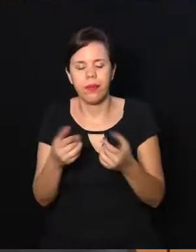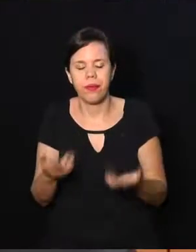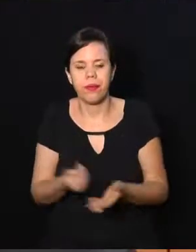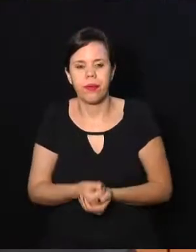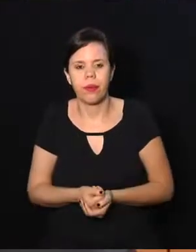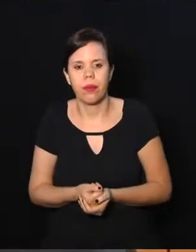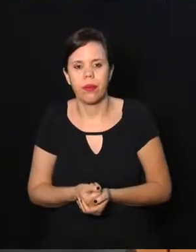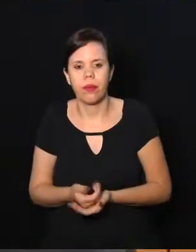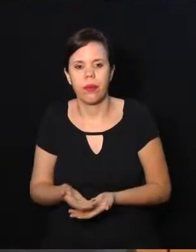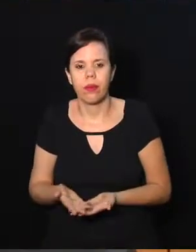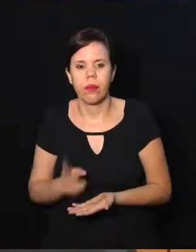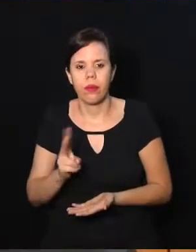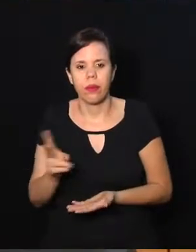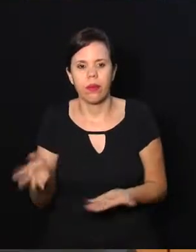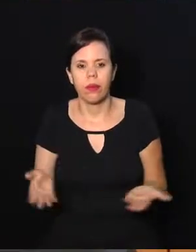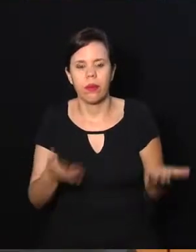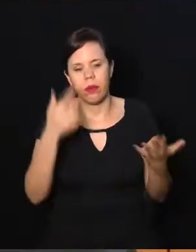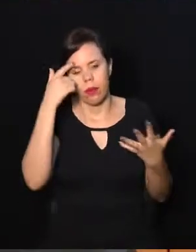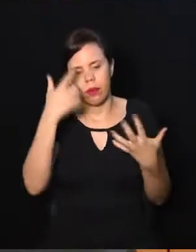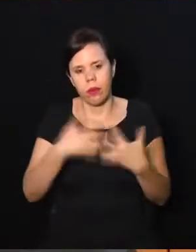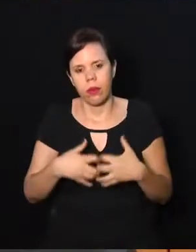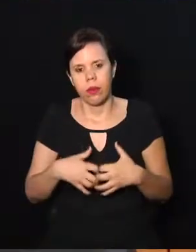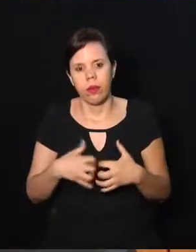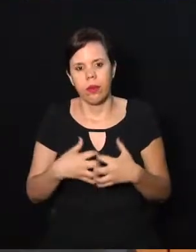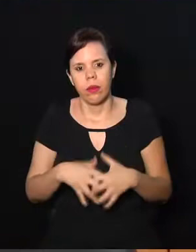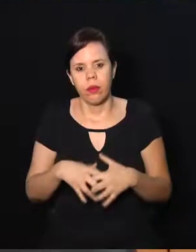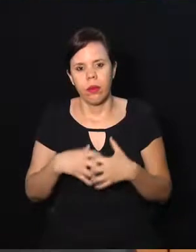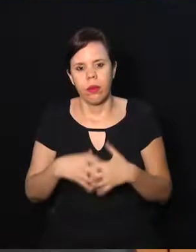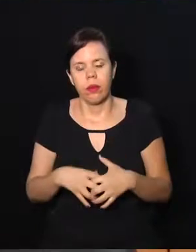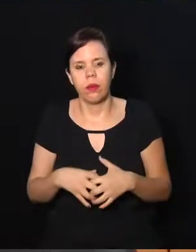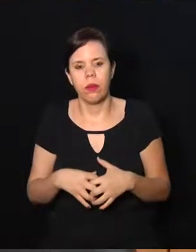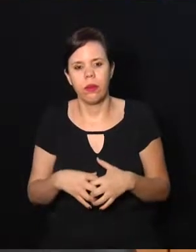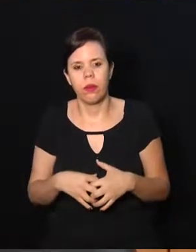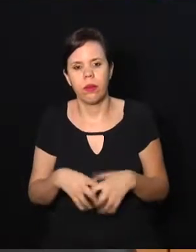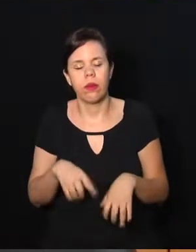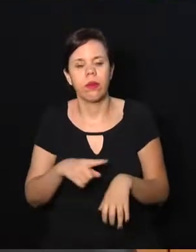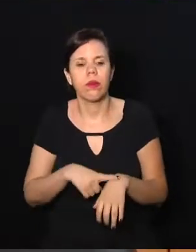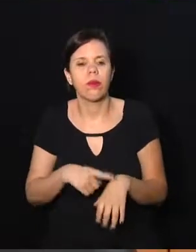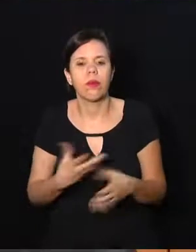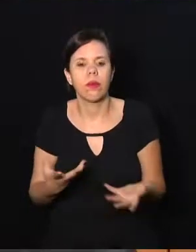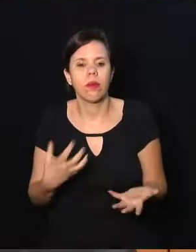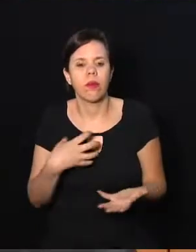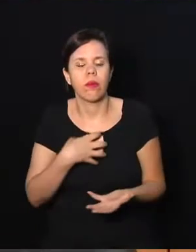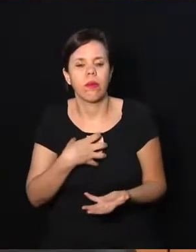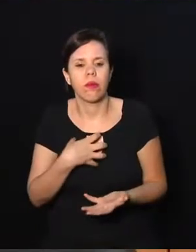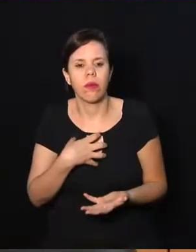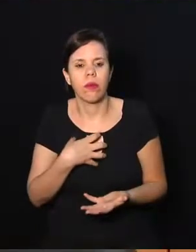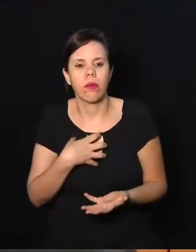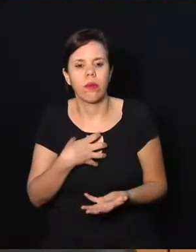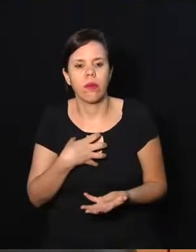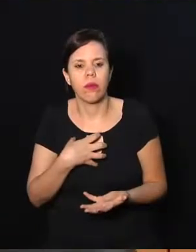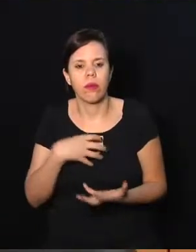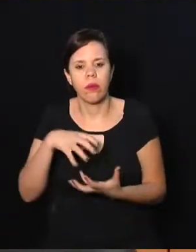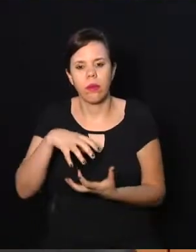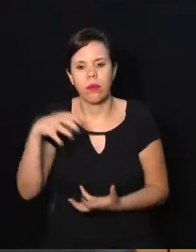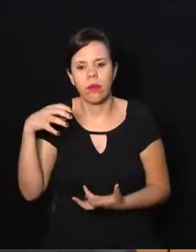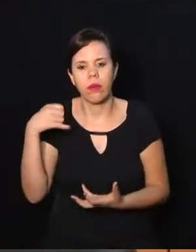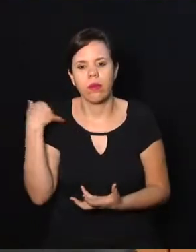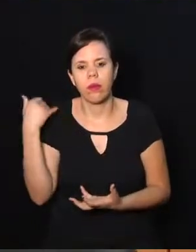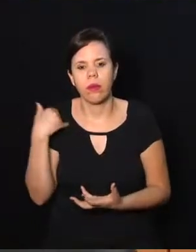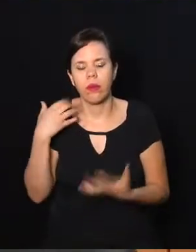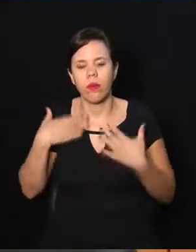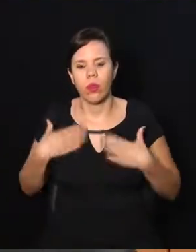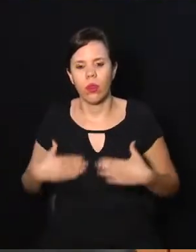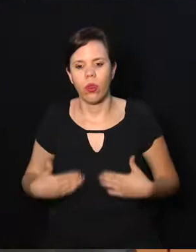que me levou várias vezes à reflexão era justamente esse estado de envelhecimento do corpo, onde nós vemos